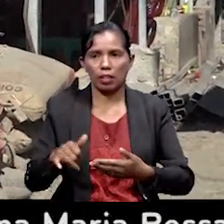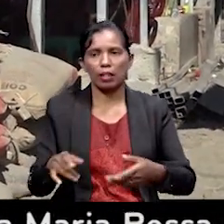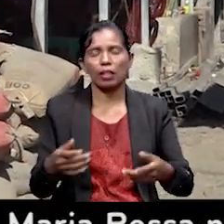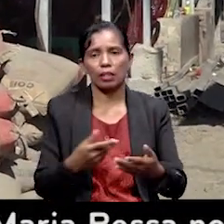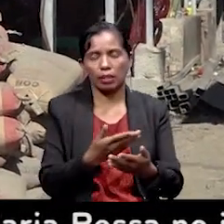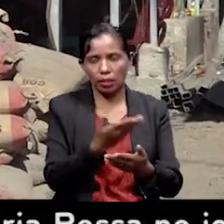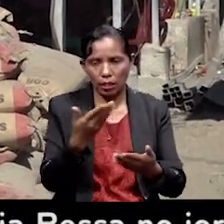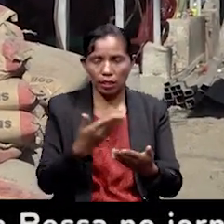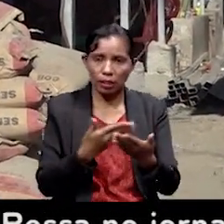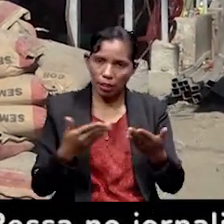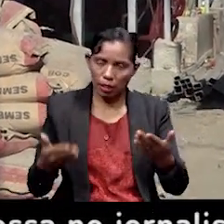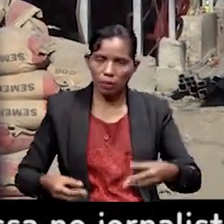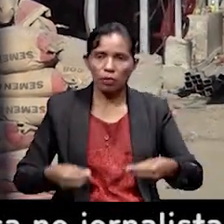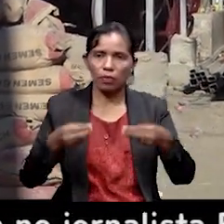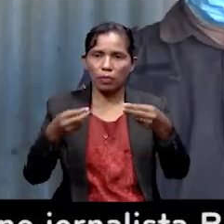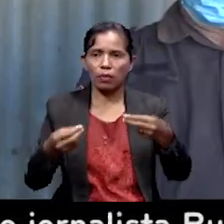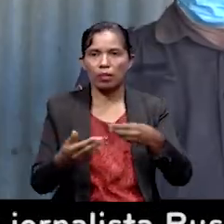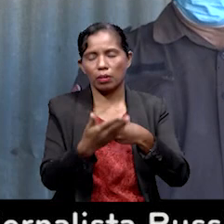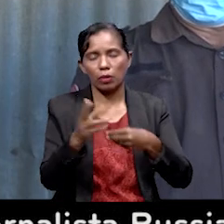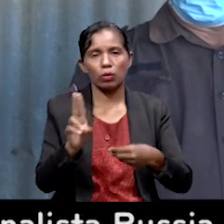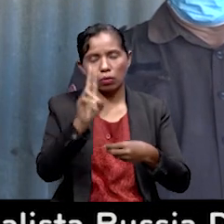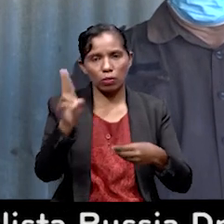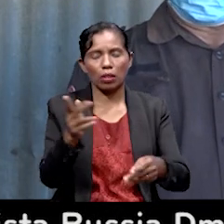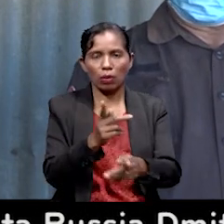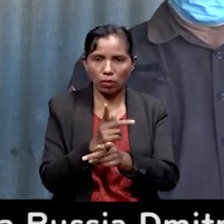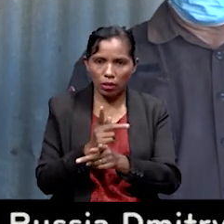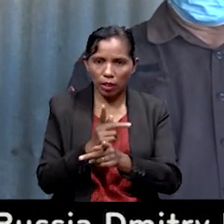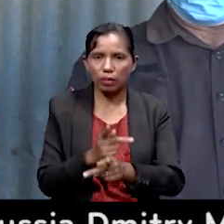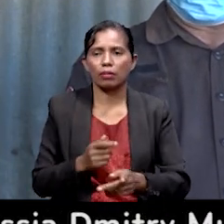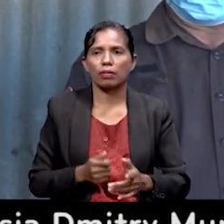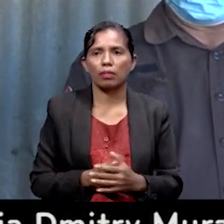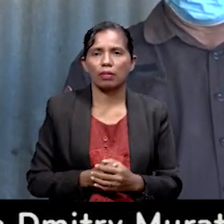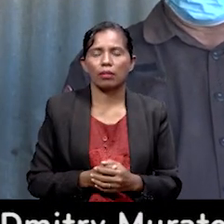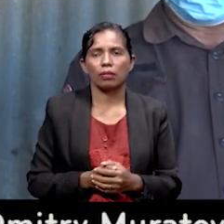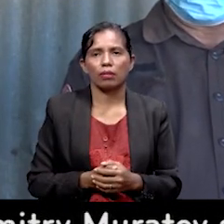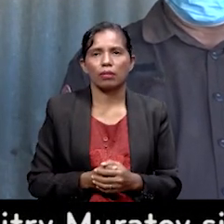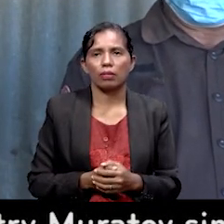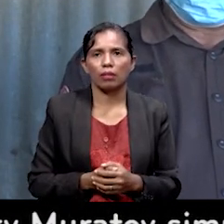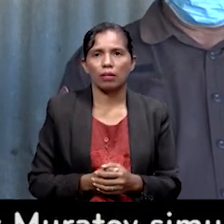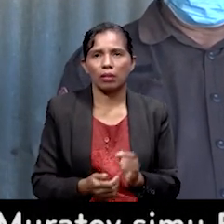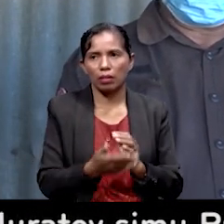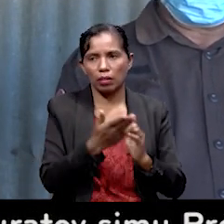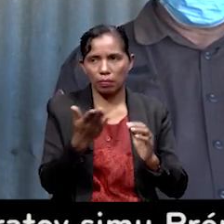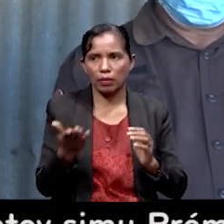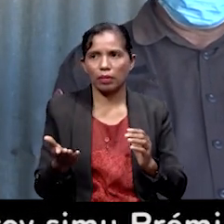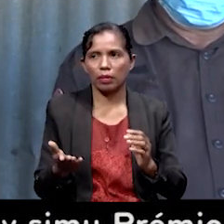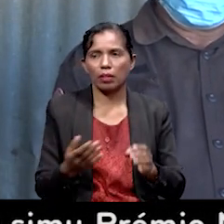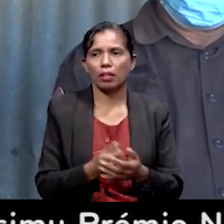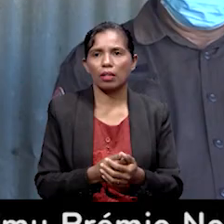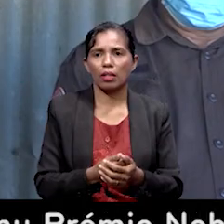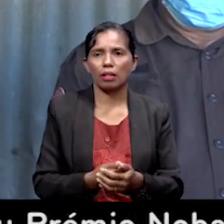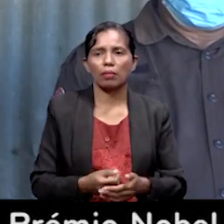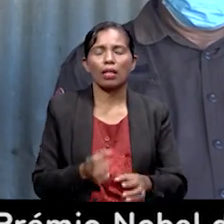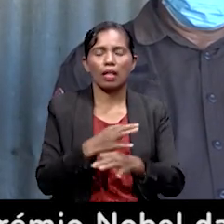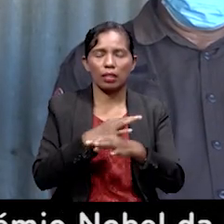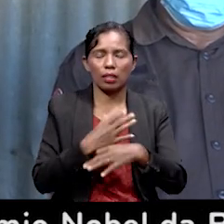lima. Ita boat sira bele uze hal vidia. Ba, ita boat sira nia, hadi ita boat sira nia kondisang, ma